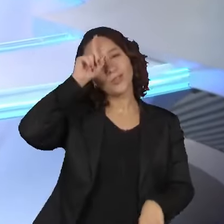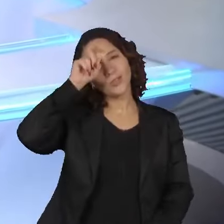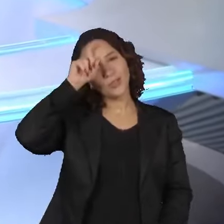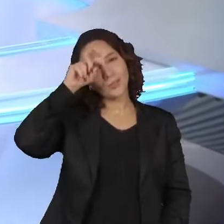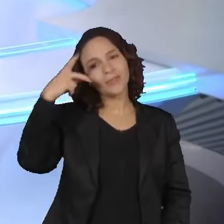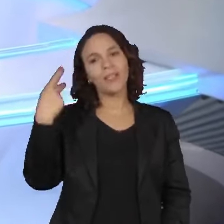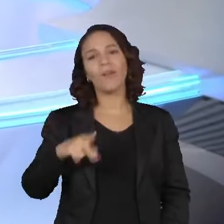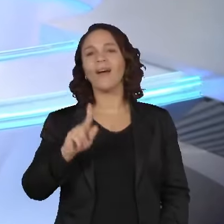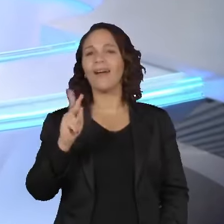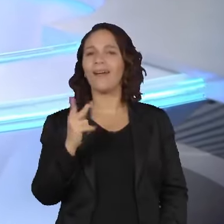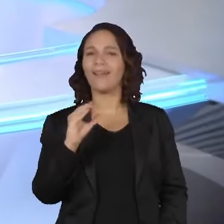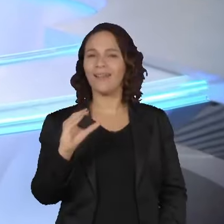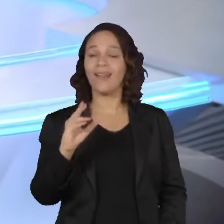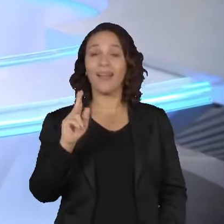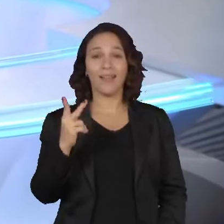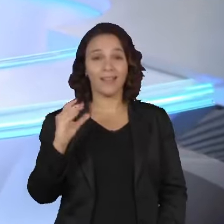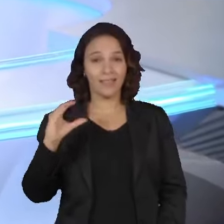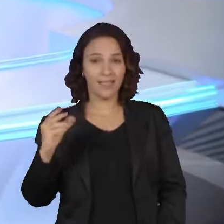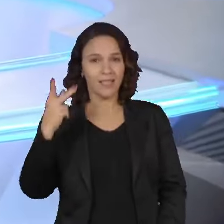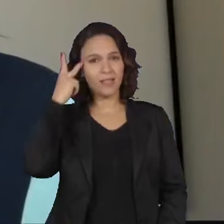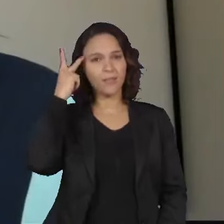Clínicas de São Paulo, Priscila Cuquier.